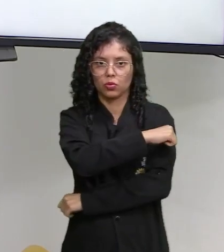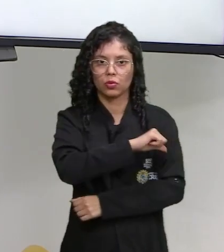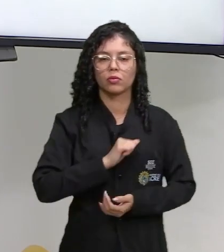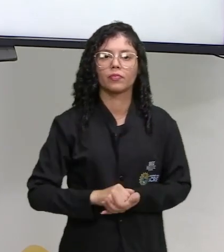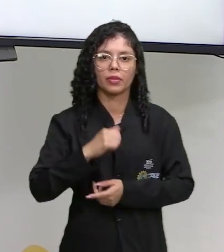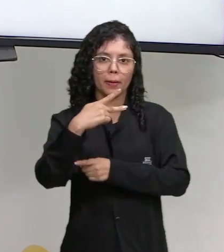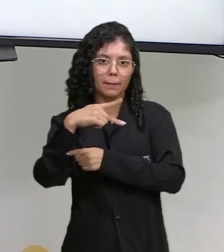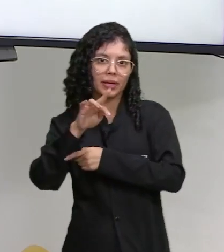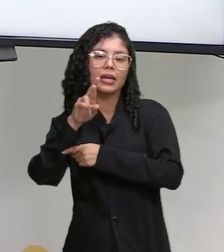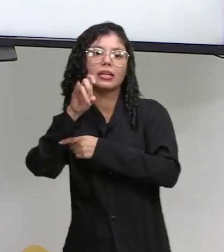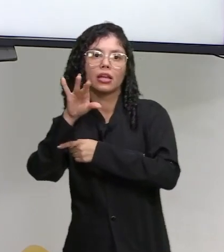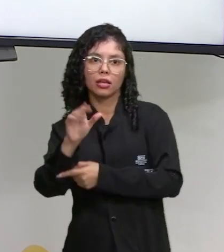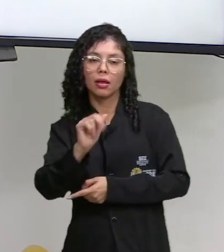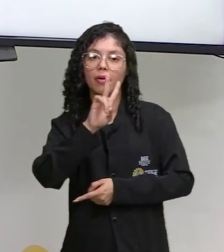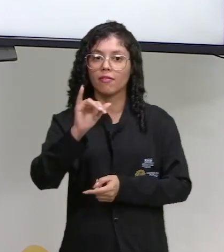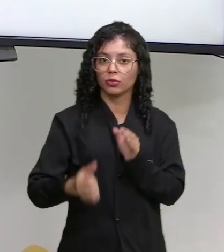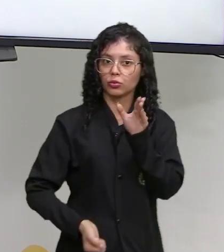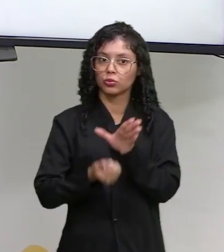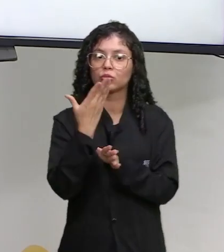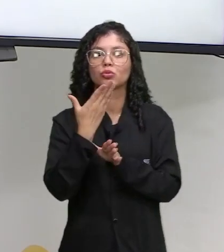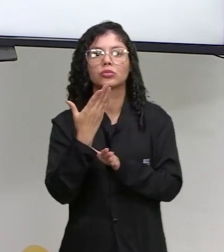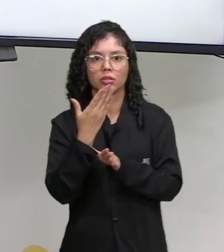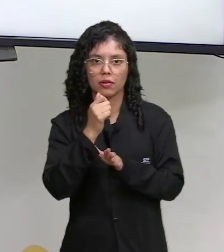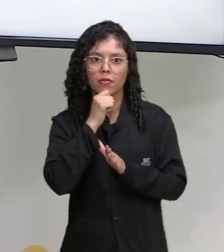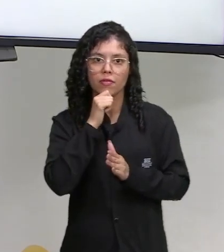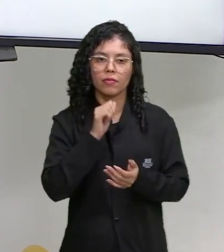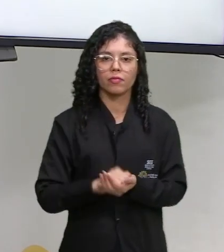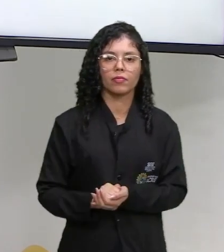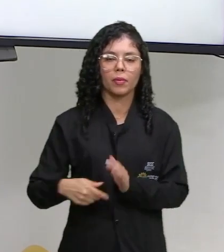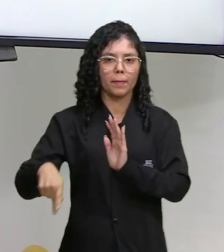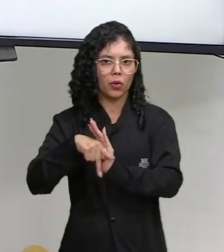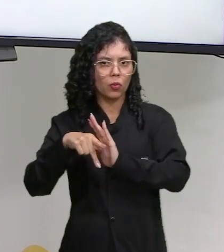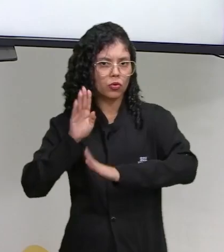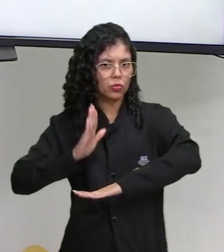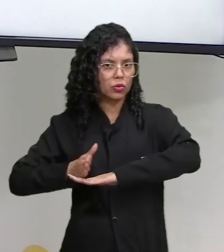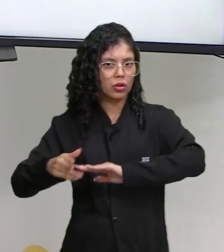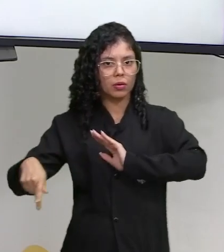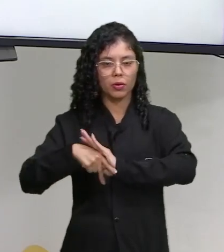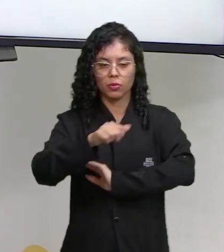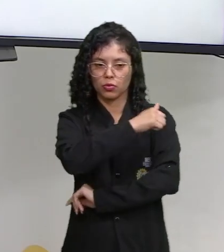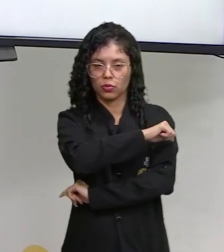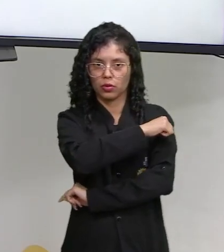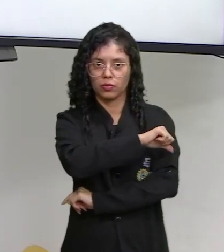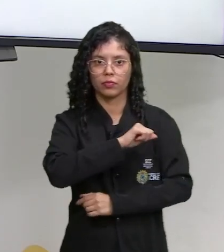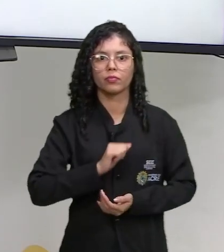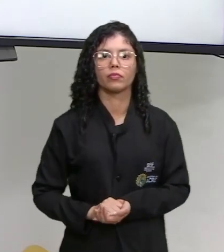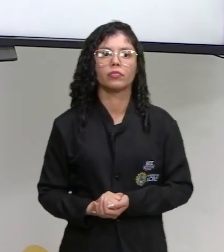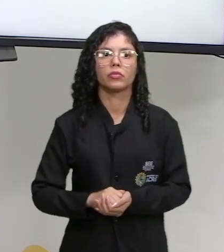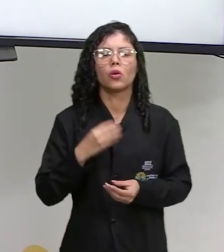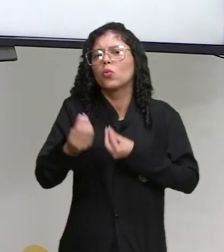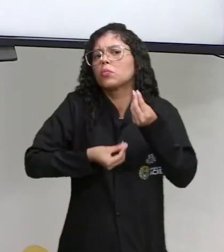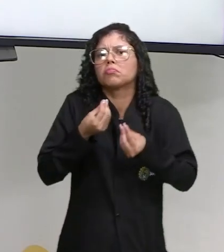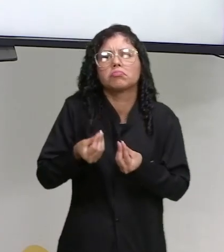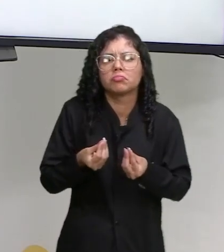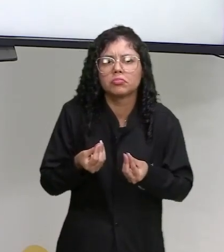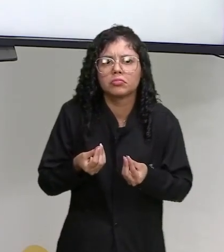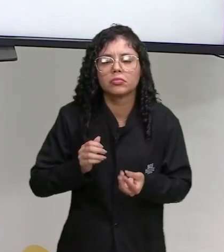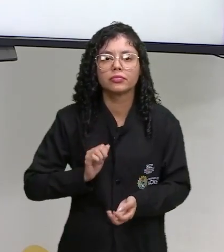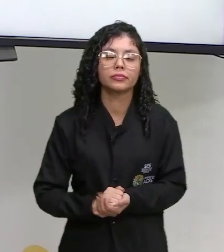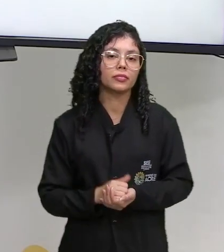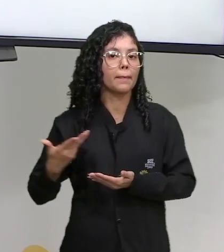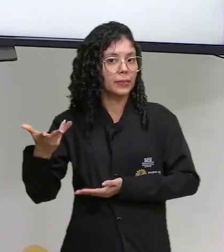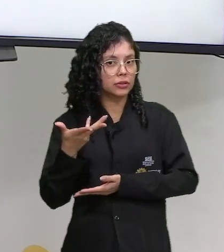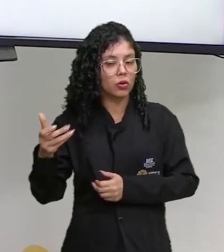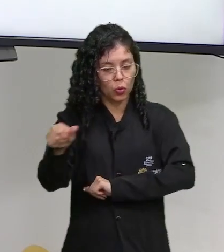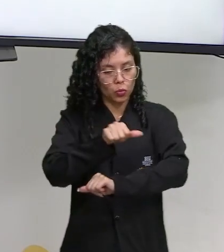Pereira Passos, vai instaurar uma política higienista de modernização do Rio de Janeiro. E o que consistia essa política? Bom, basicamente ele